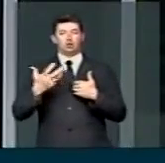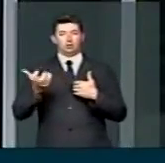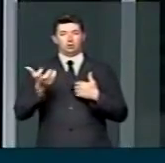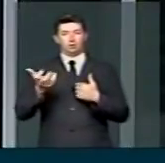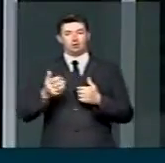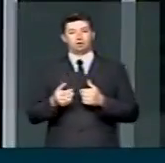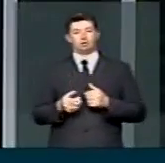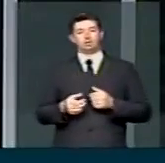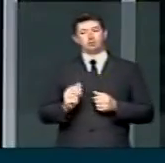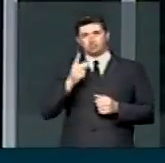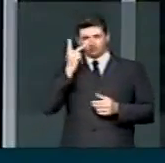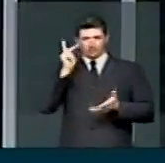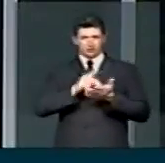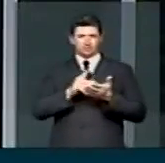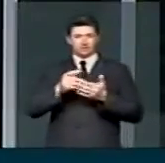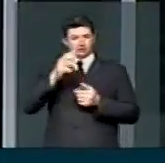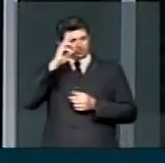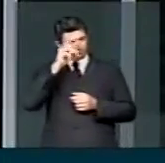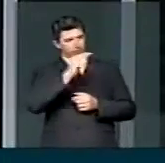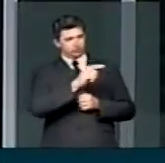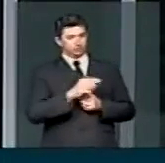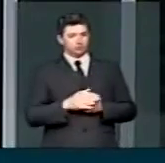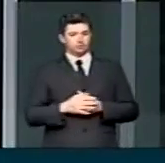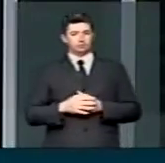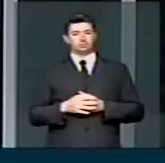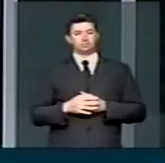presidente, confessar aqui a Vossa Excelência